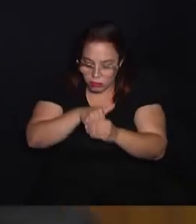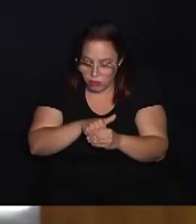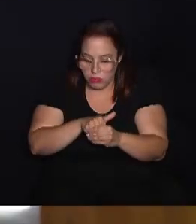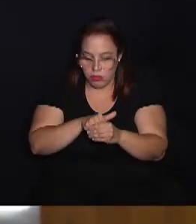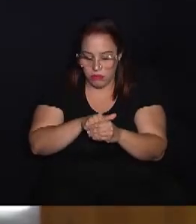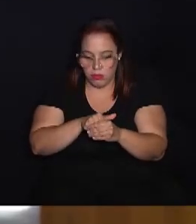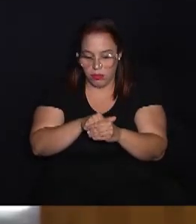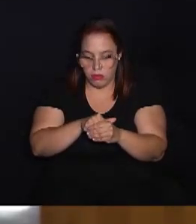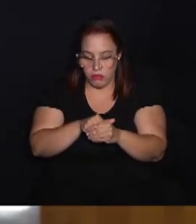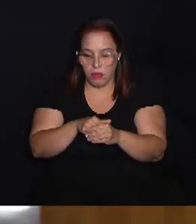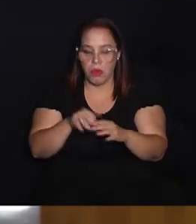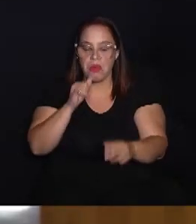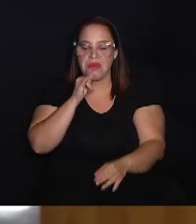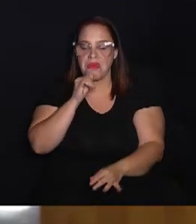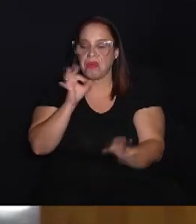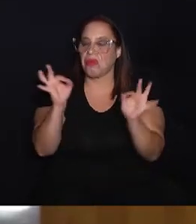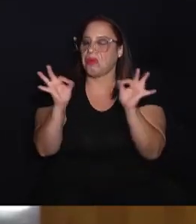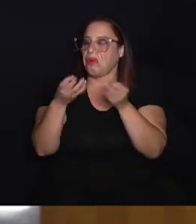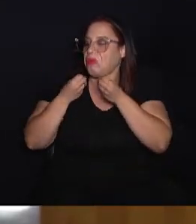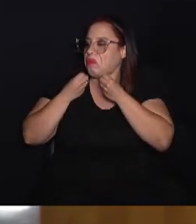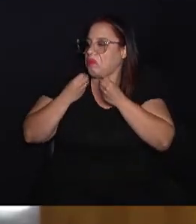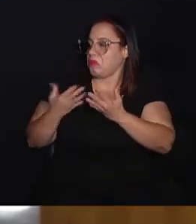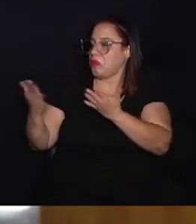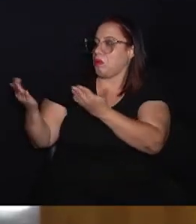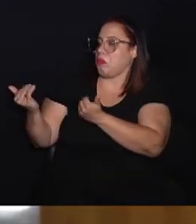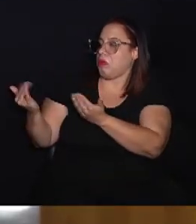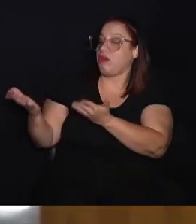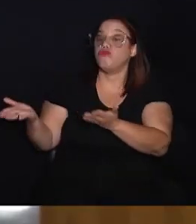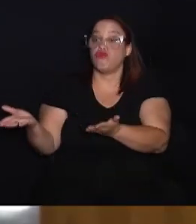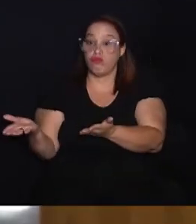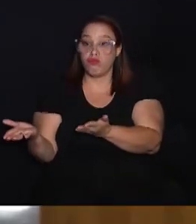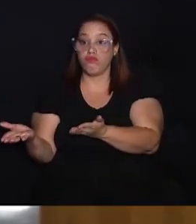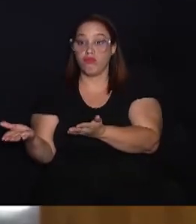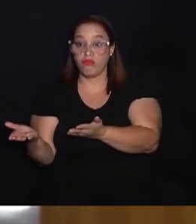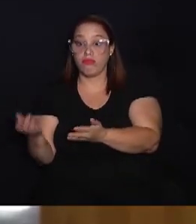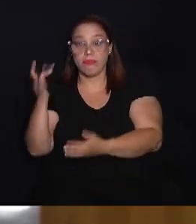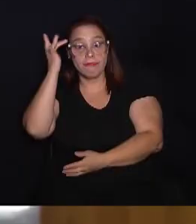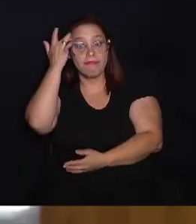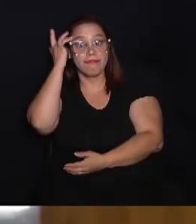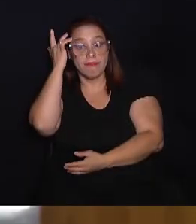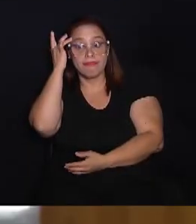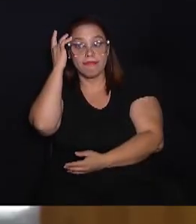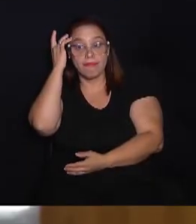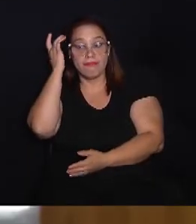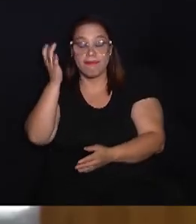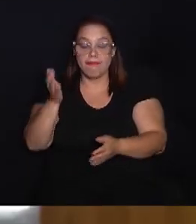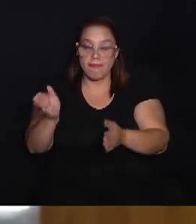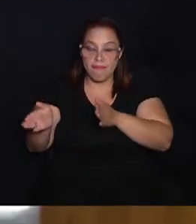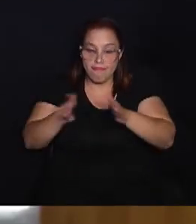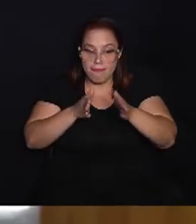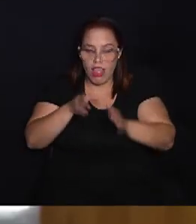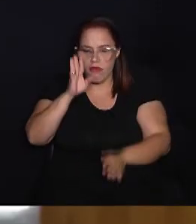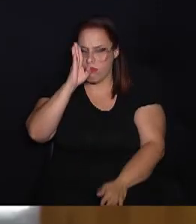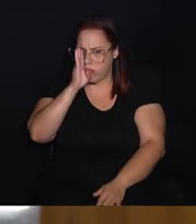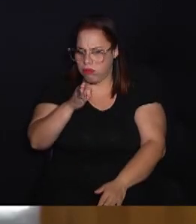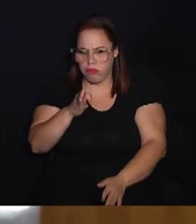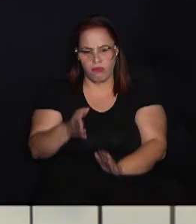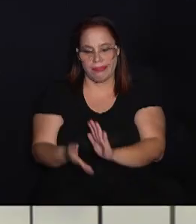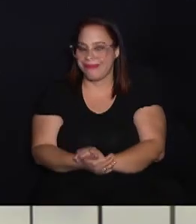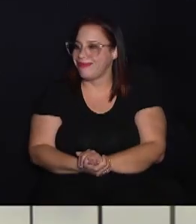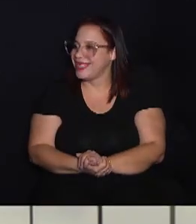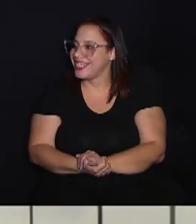da necessidade, né, ele vai conseguir votar normalmente sem nenhum problema. A aposentada de 77 anos, que ainda exerce seu direito de votar,